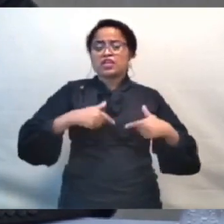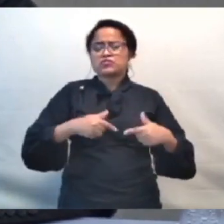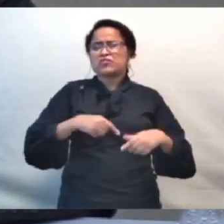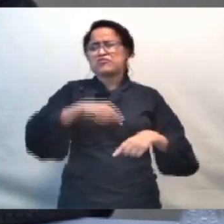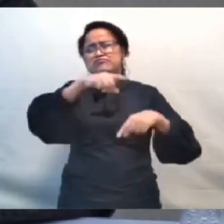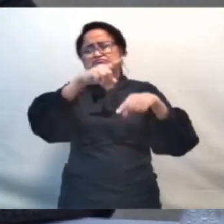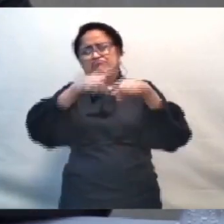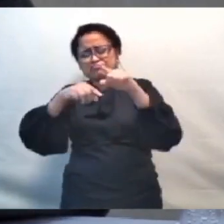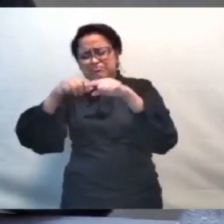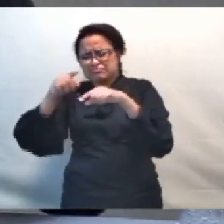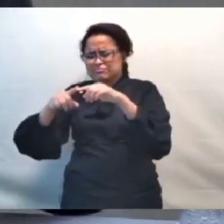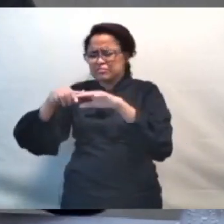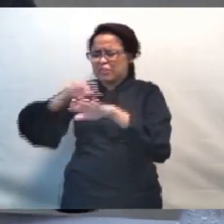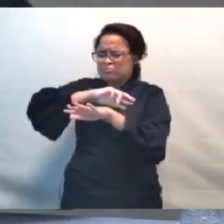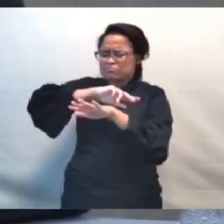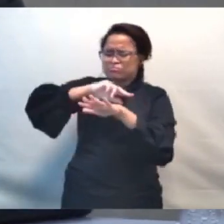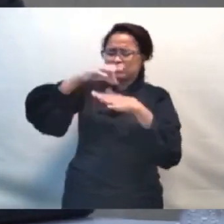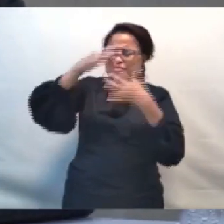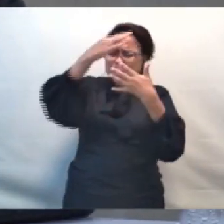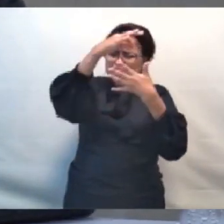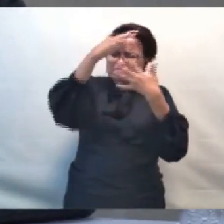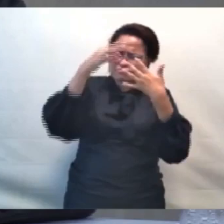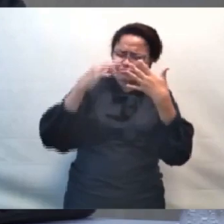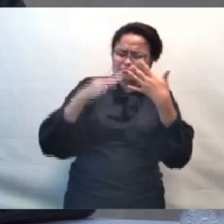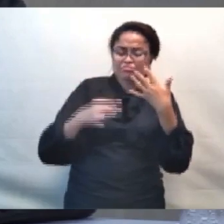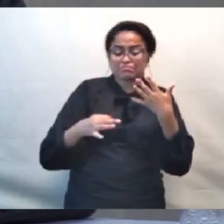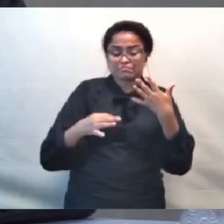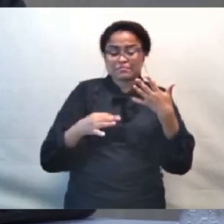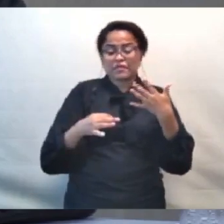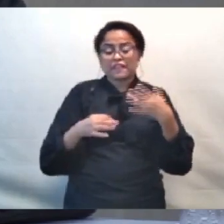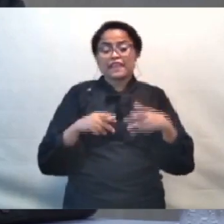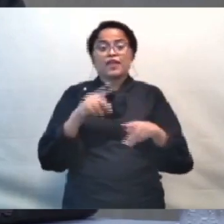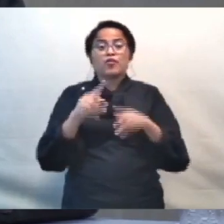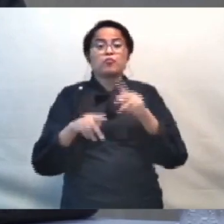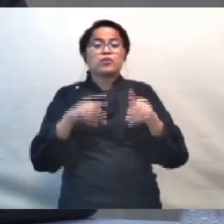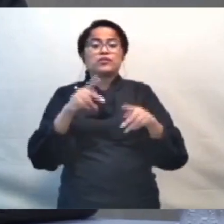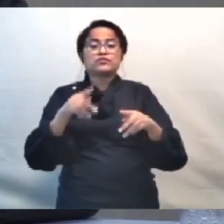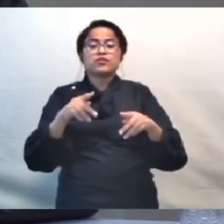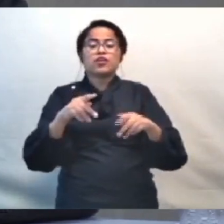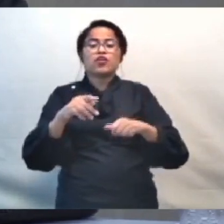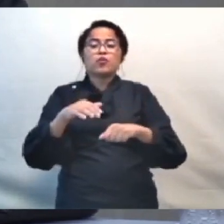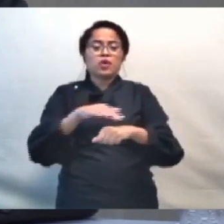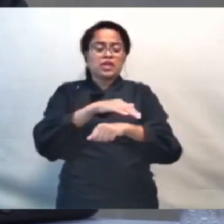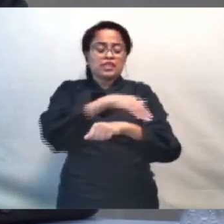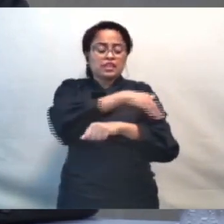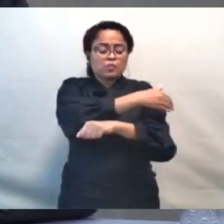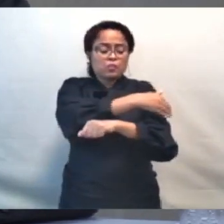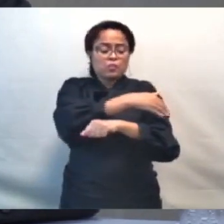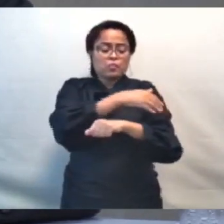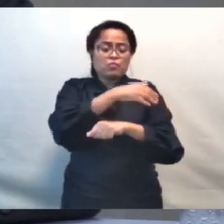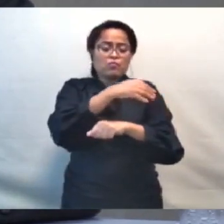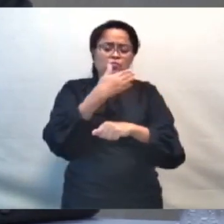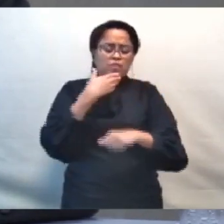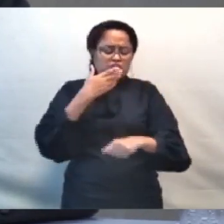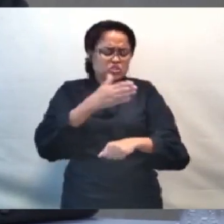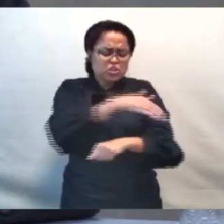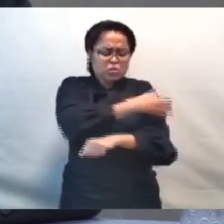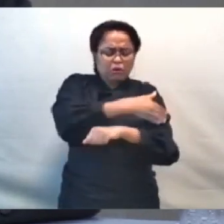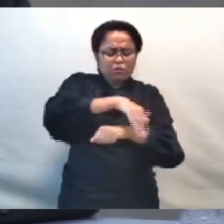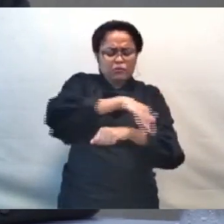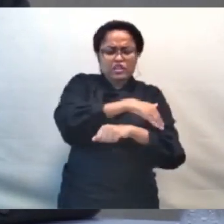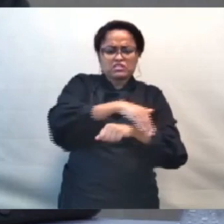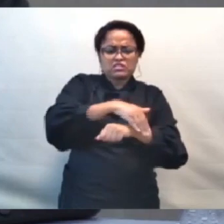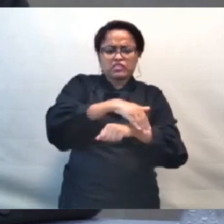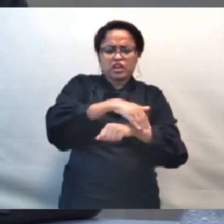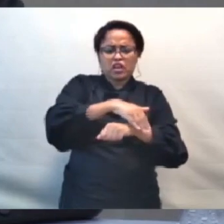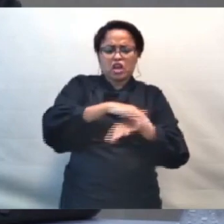popular. A população está lá pedindo um asfaltamento de rua há 3 anos, 4 anos, e todos os anos isso é colocado